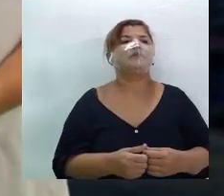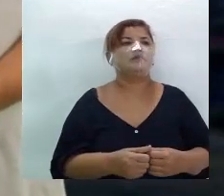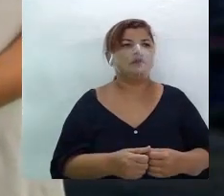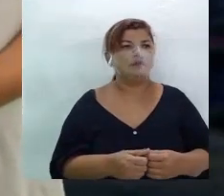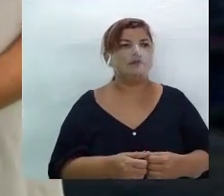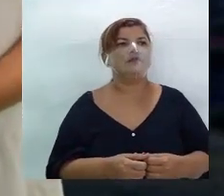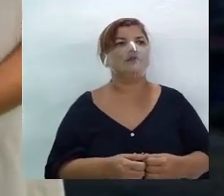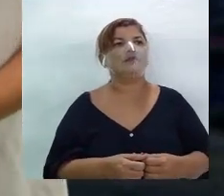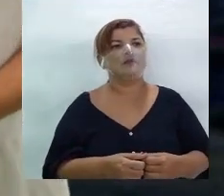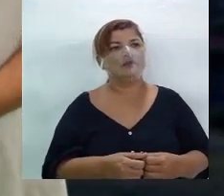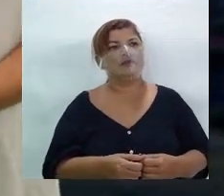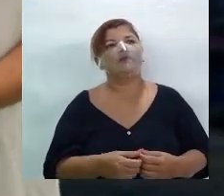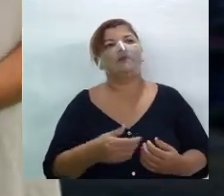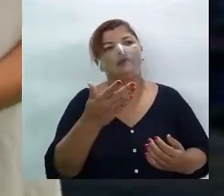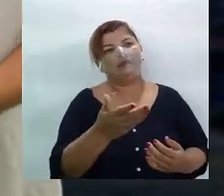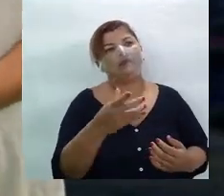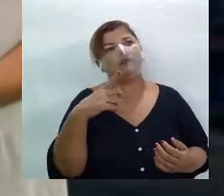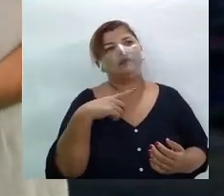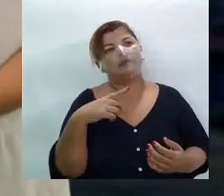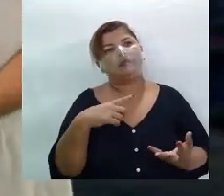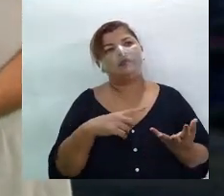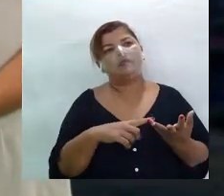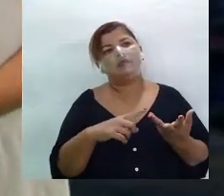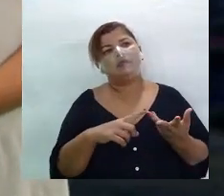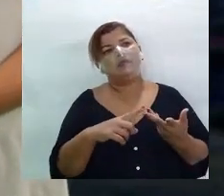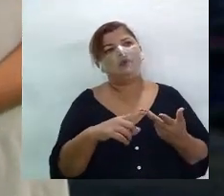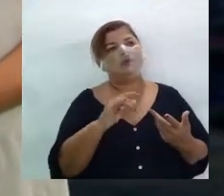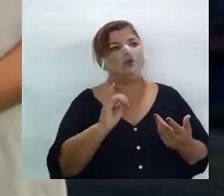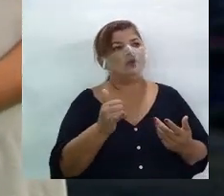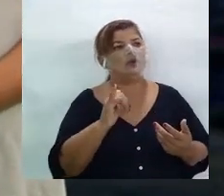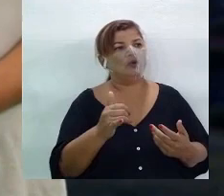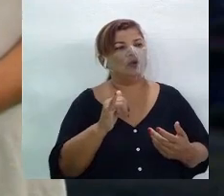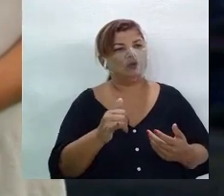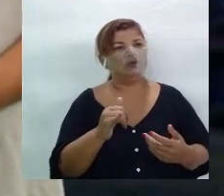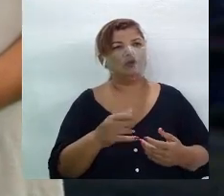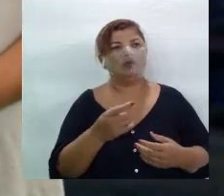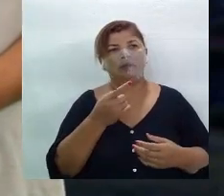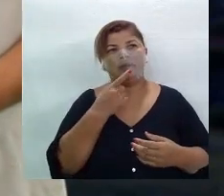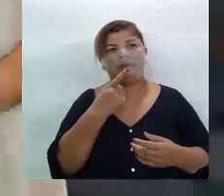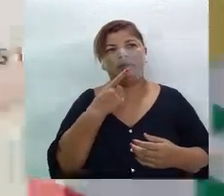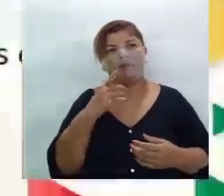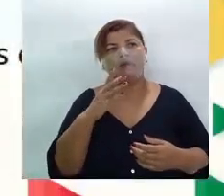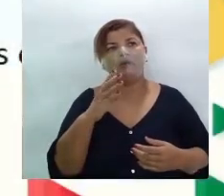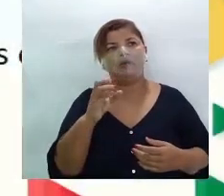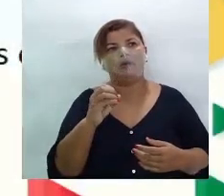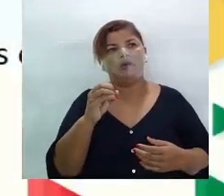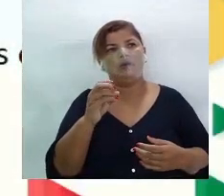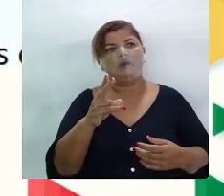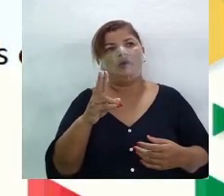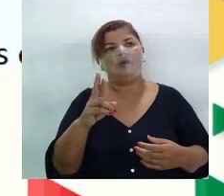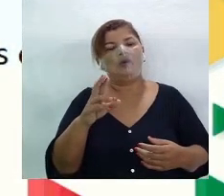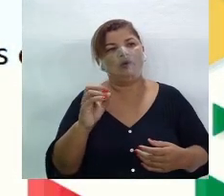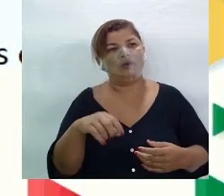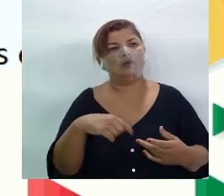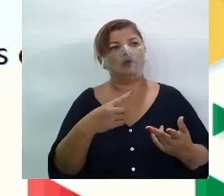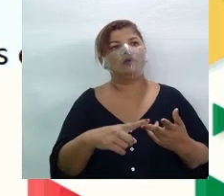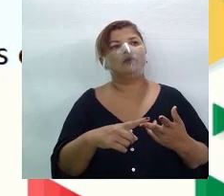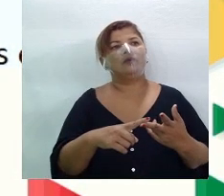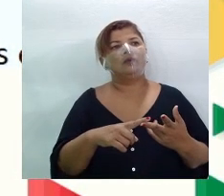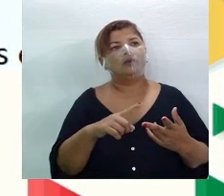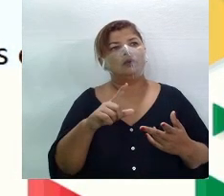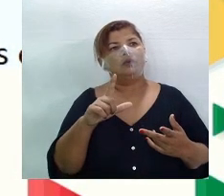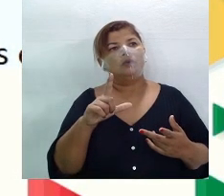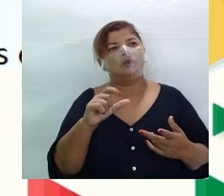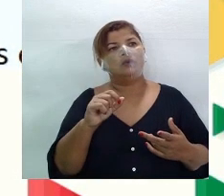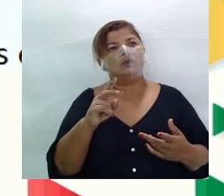E aqui nós temos alguns contos, não é isso? Nós temos Boca de Ouro, que vamos falar, um lobisomem doutor, o Papa